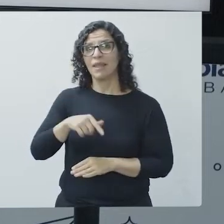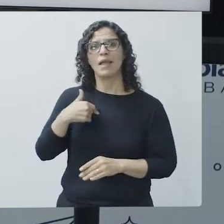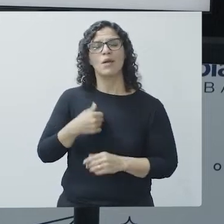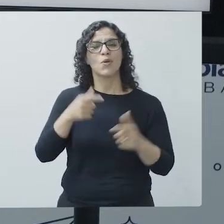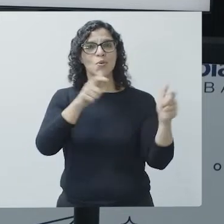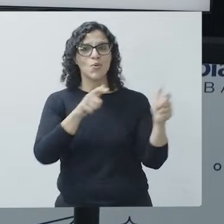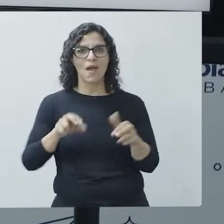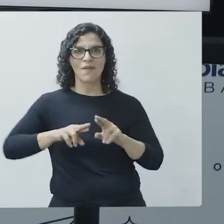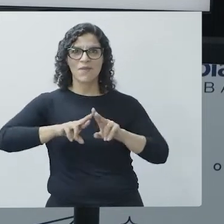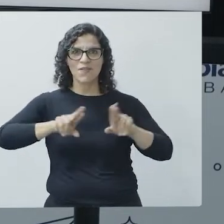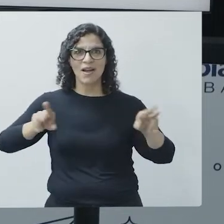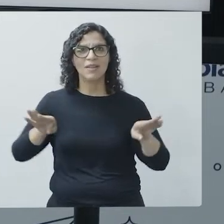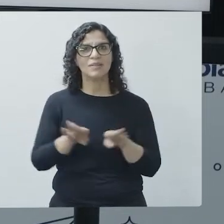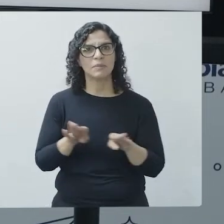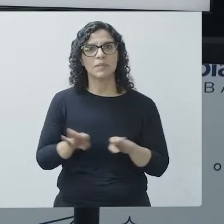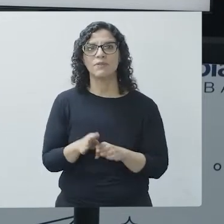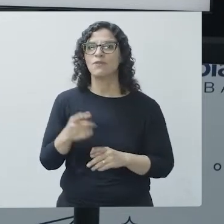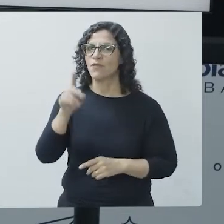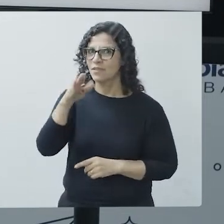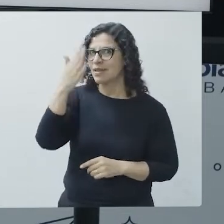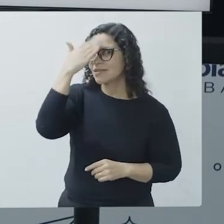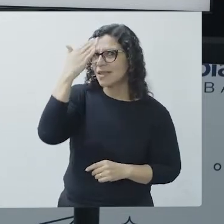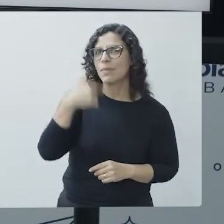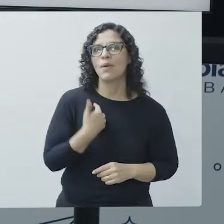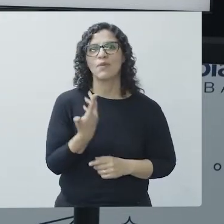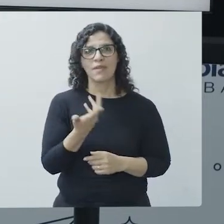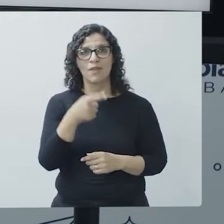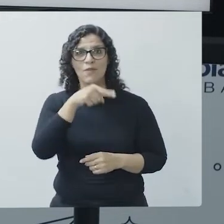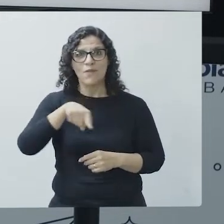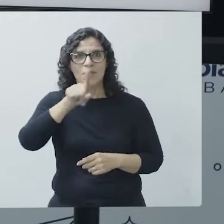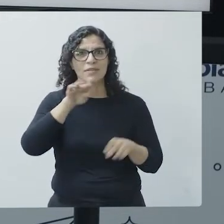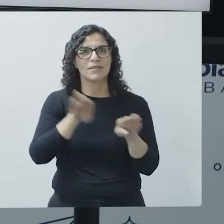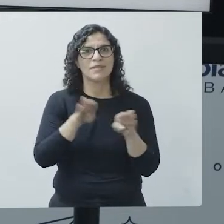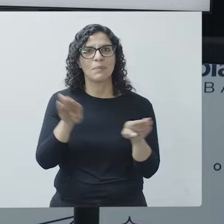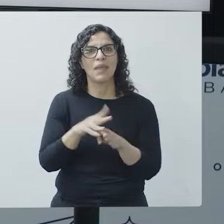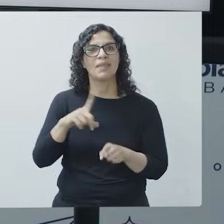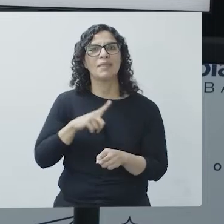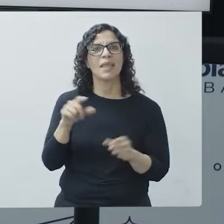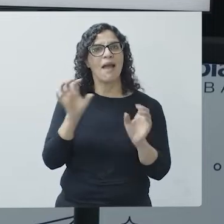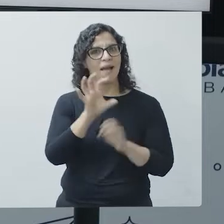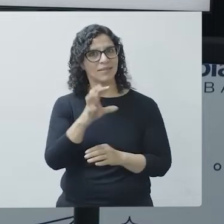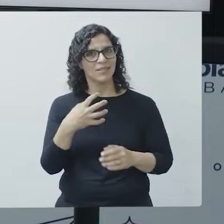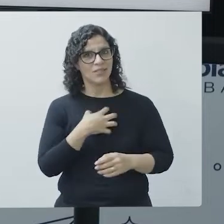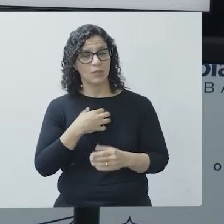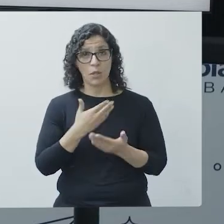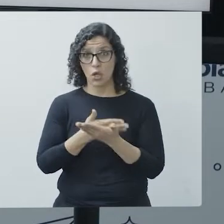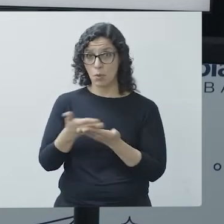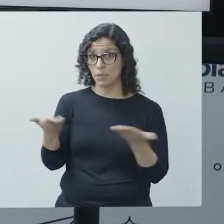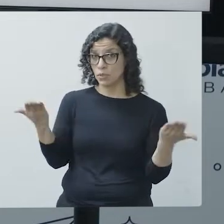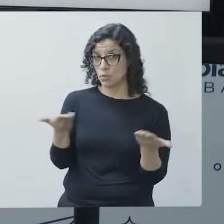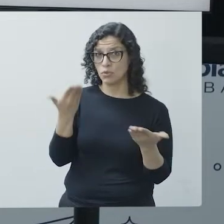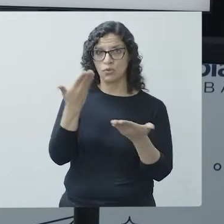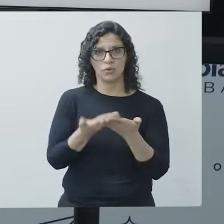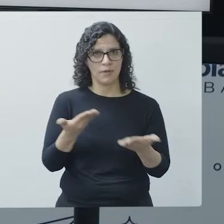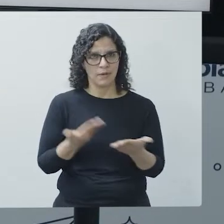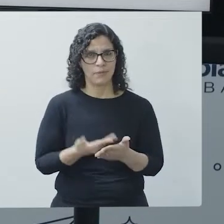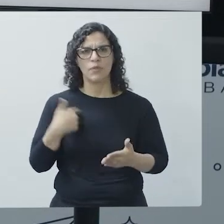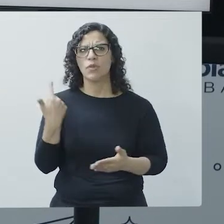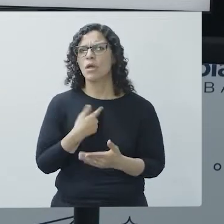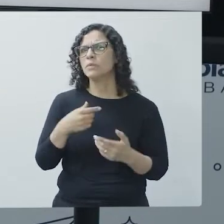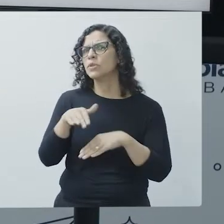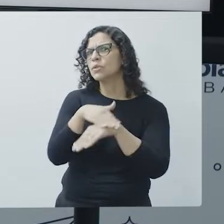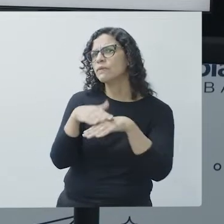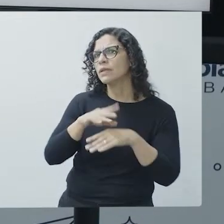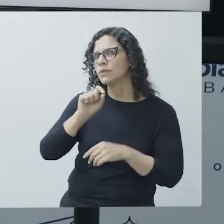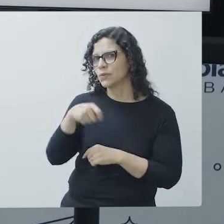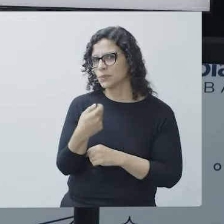muitos lugares. Vocês sabem que eu desejo muito que vocês todos sejam assim. Para nós iniciarmos a nossa aula de hoje, nós vamos